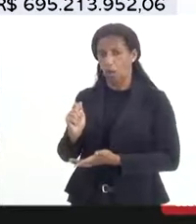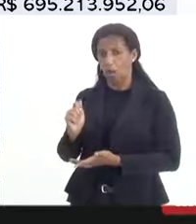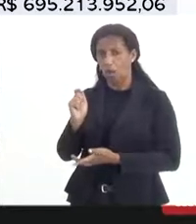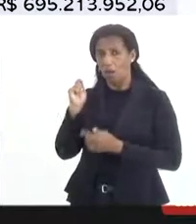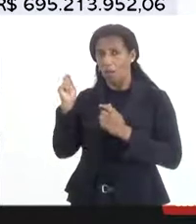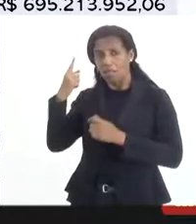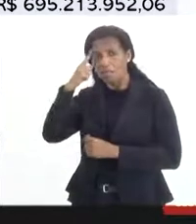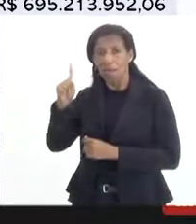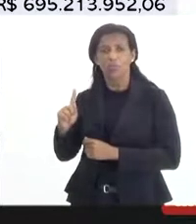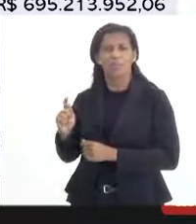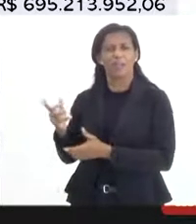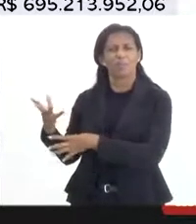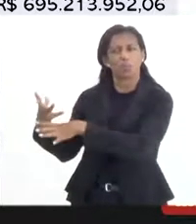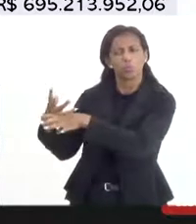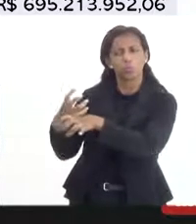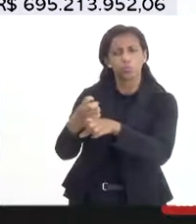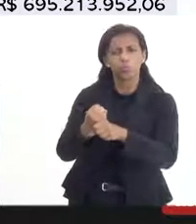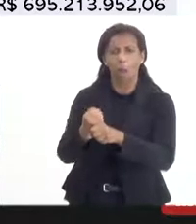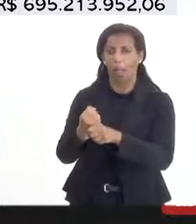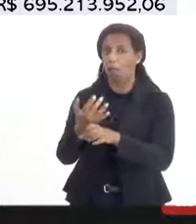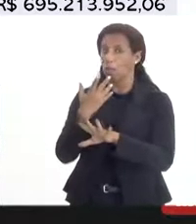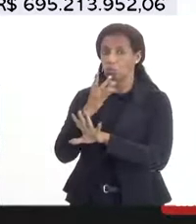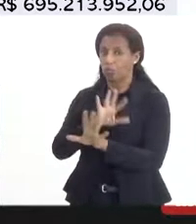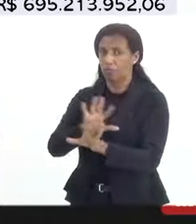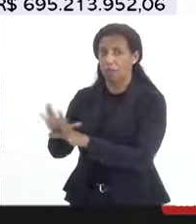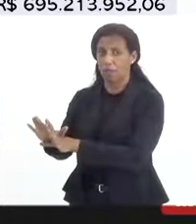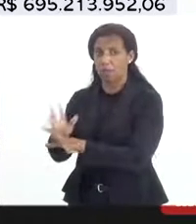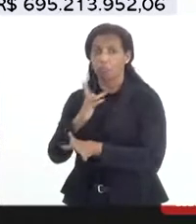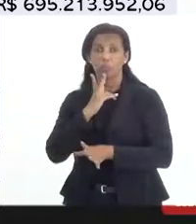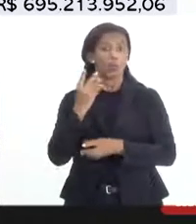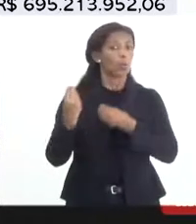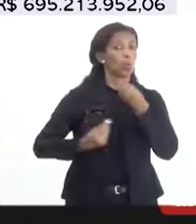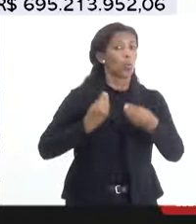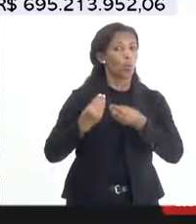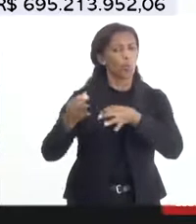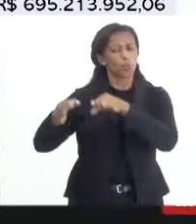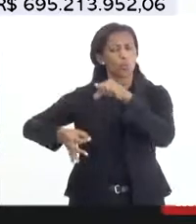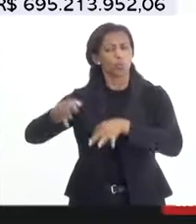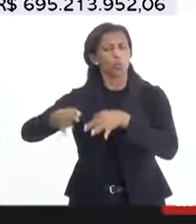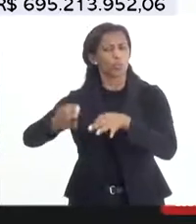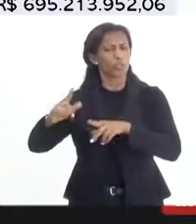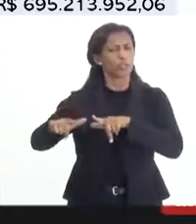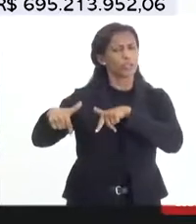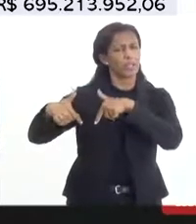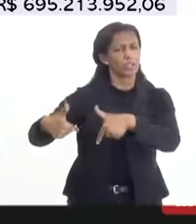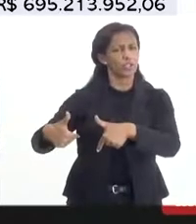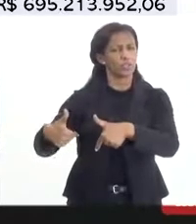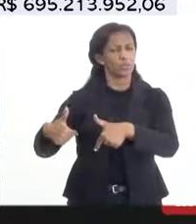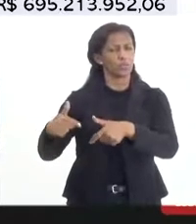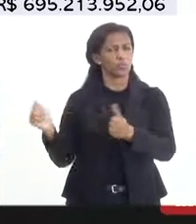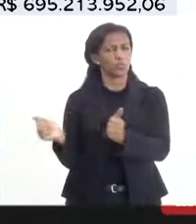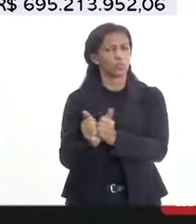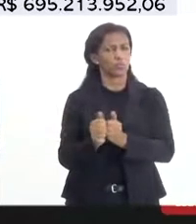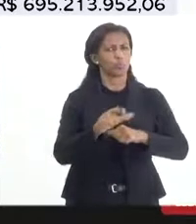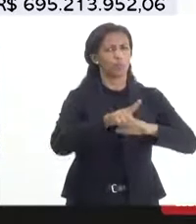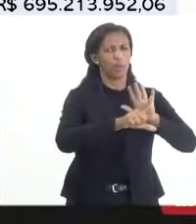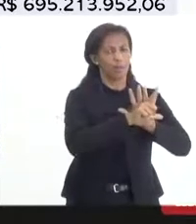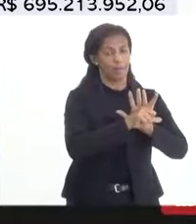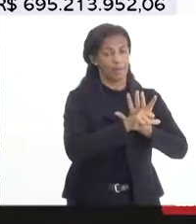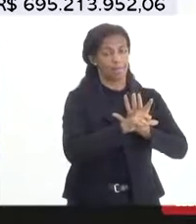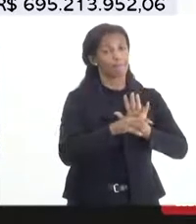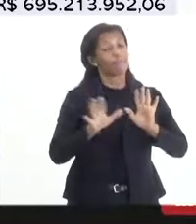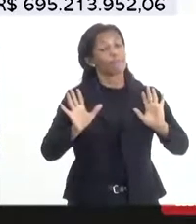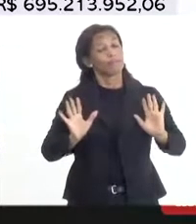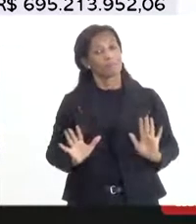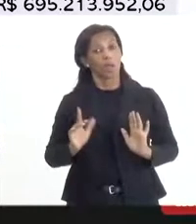com relação aos julgamentos, inclusive como é que os juízes estão agindo com relação ao que foi constituído. Sobre a outra tese, eu falei uma